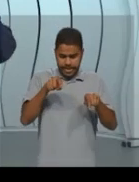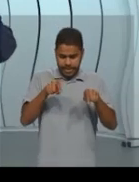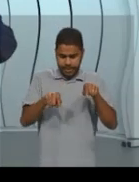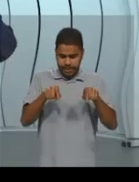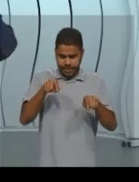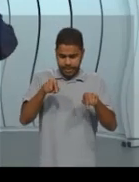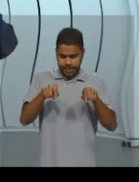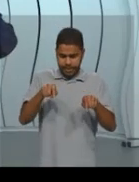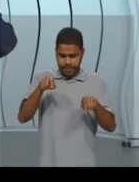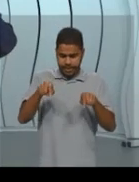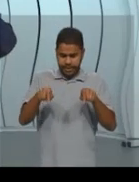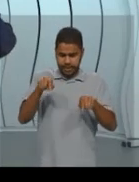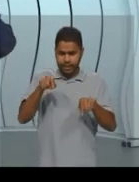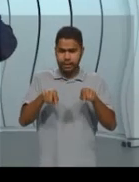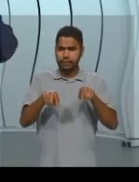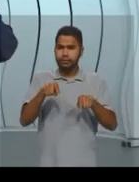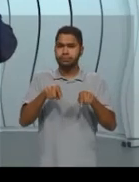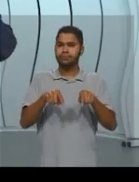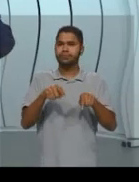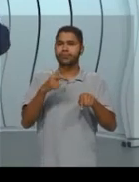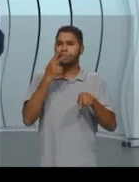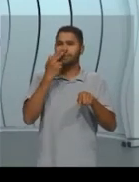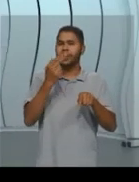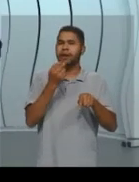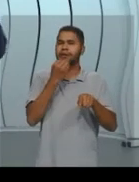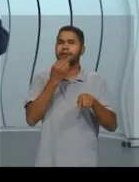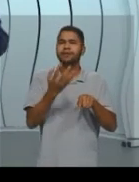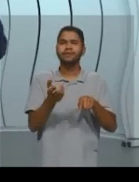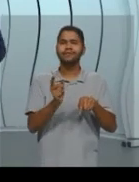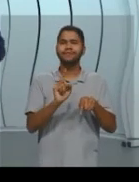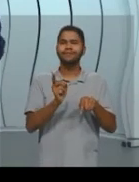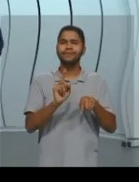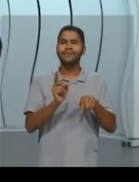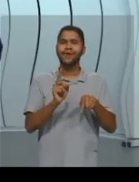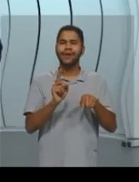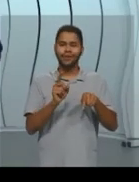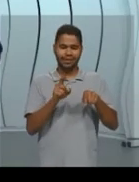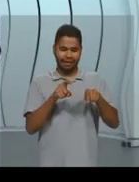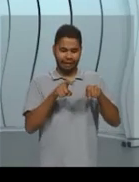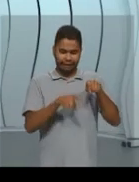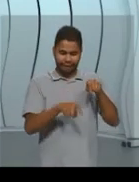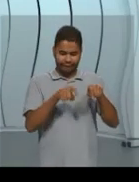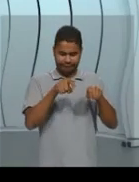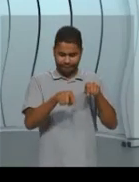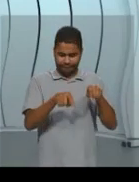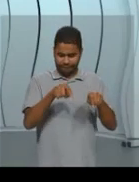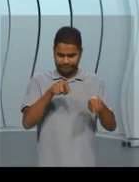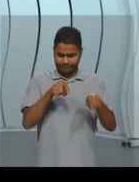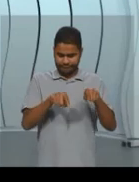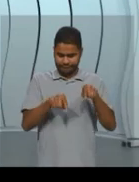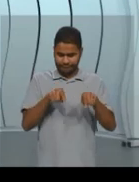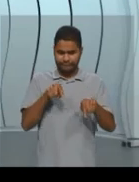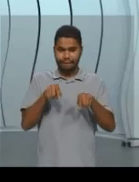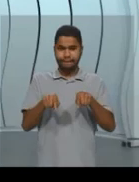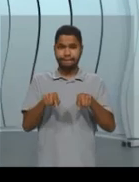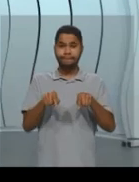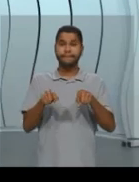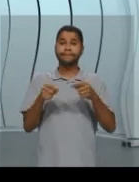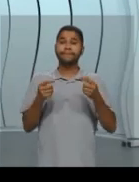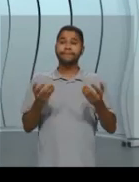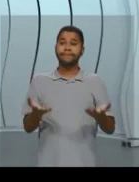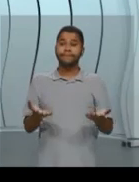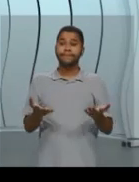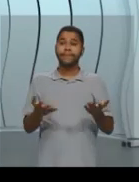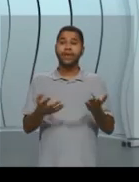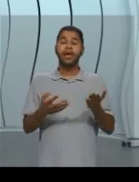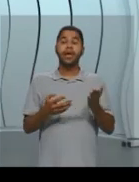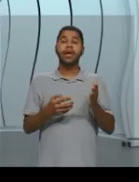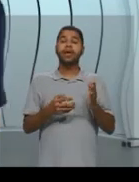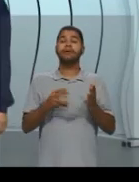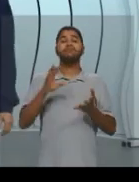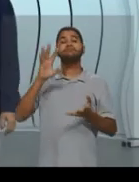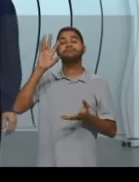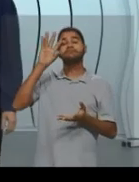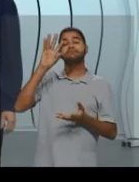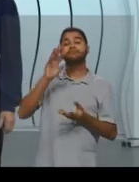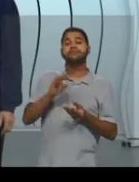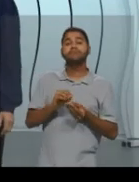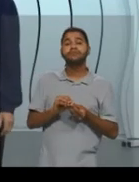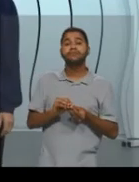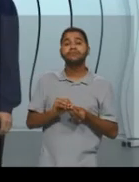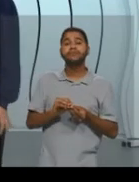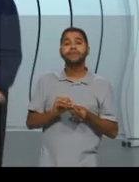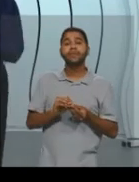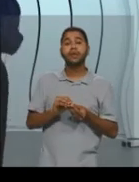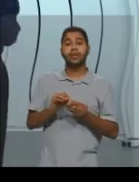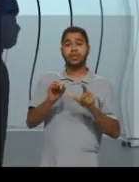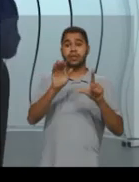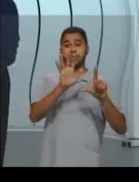para digitar, porque ele não digita usando todos os dedos, né? Isso é uma dedução que eu tiro